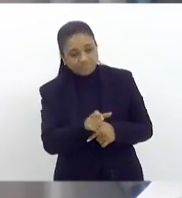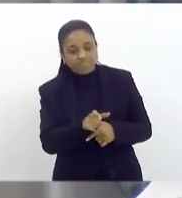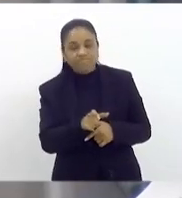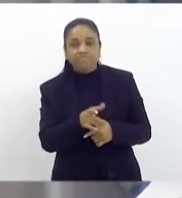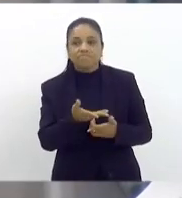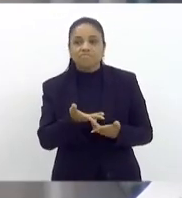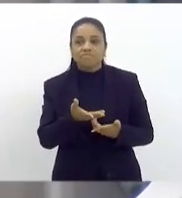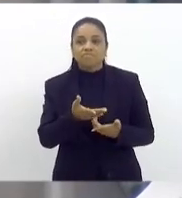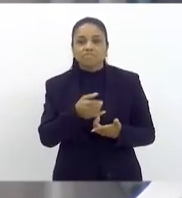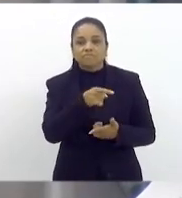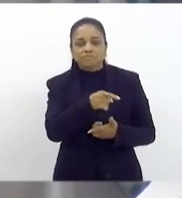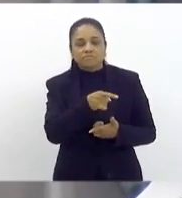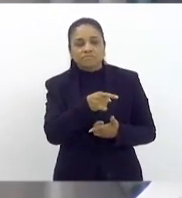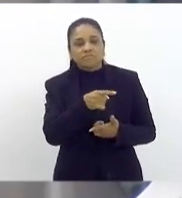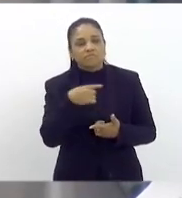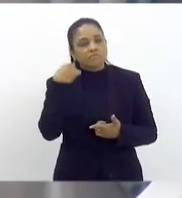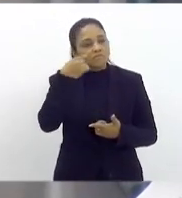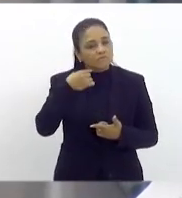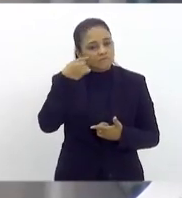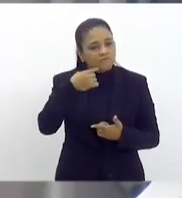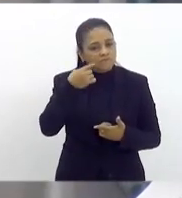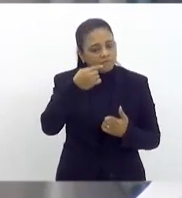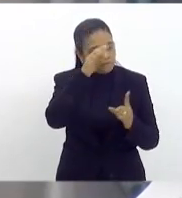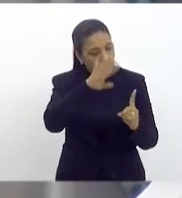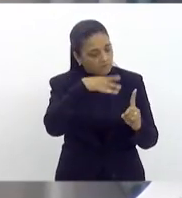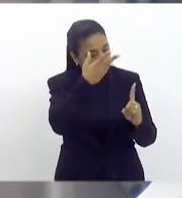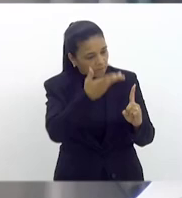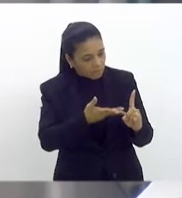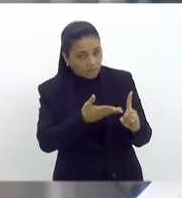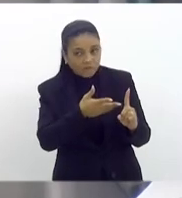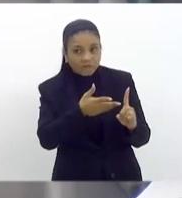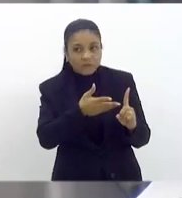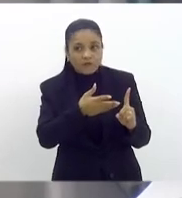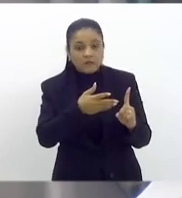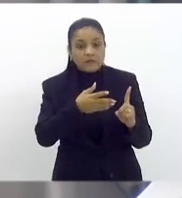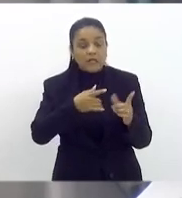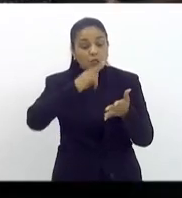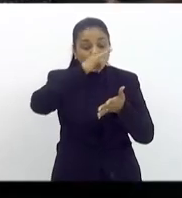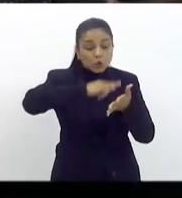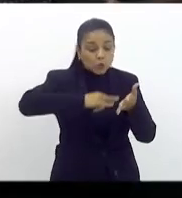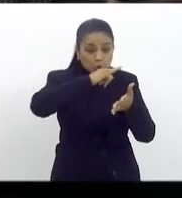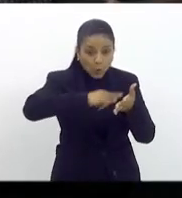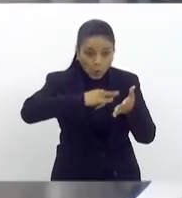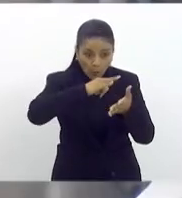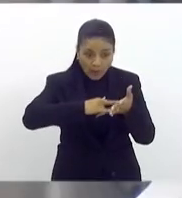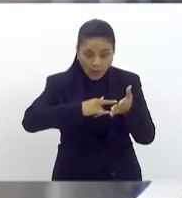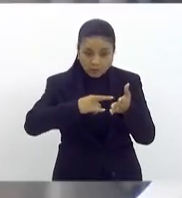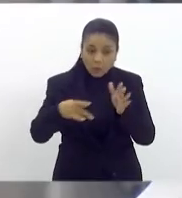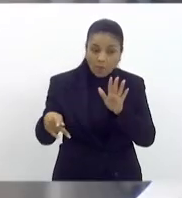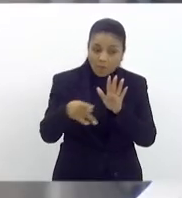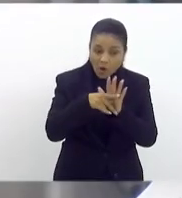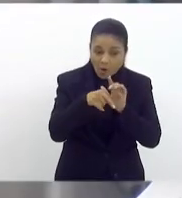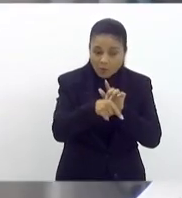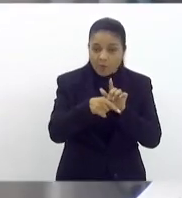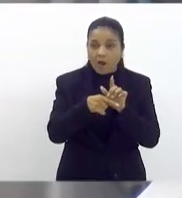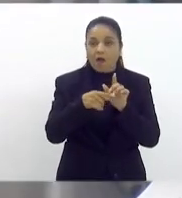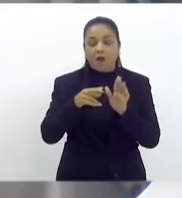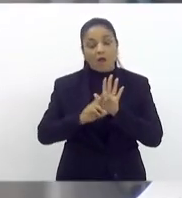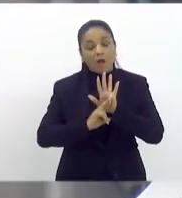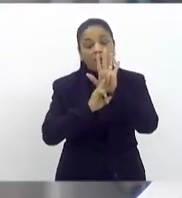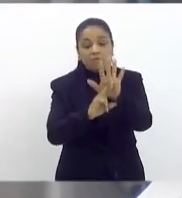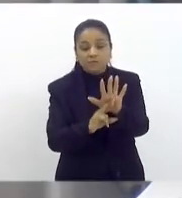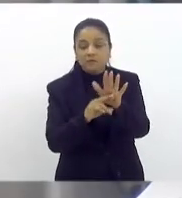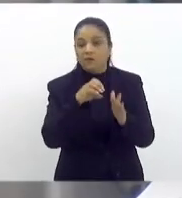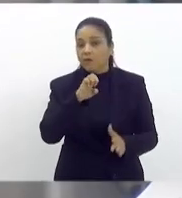tem, primeiro, procuração adequada para esses fins. Sim. e se representa o ECAD